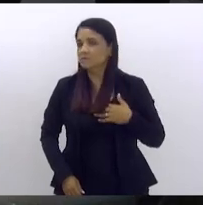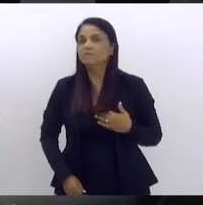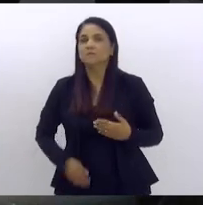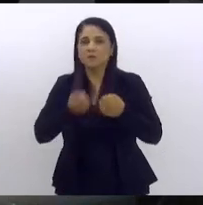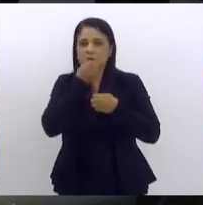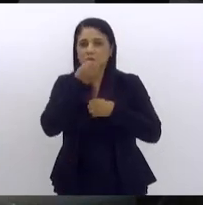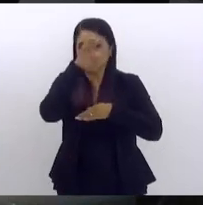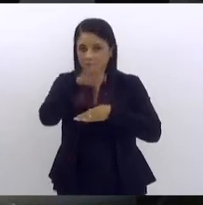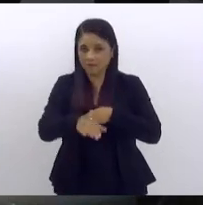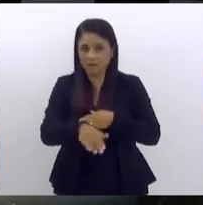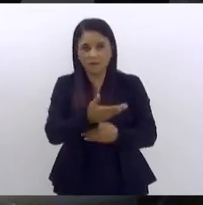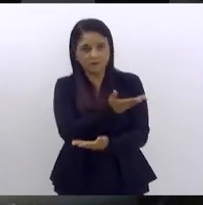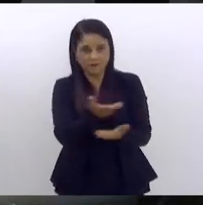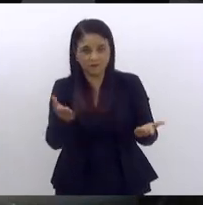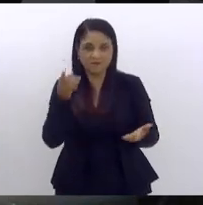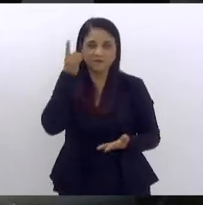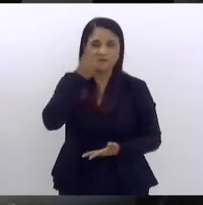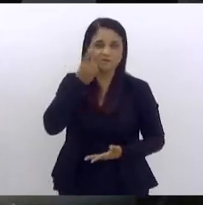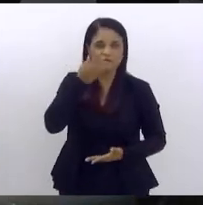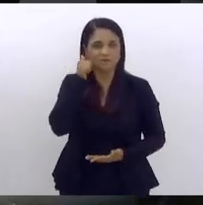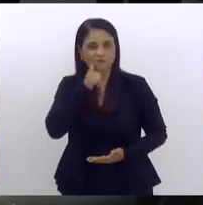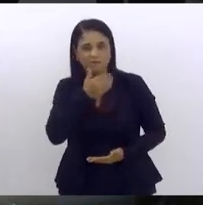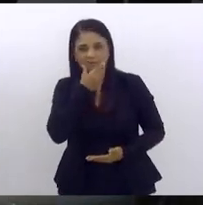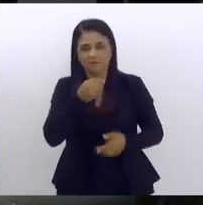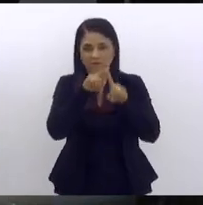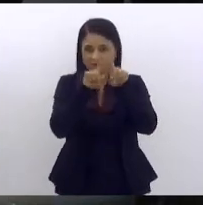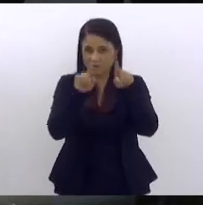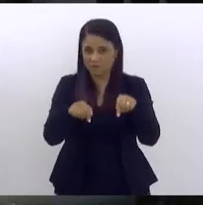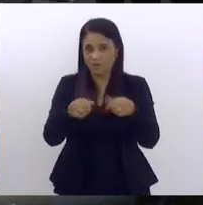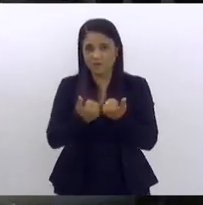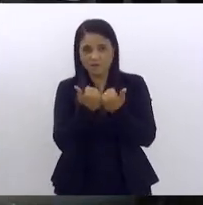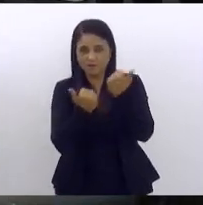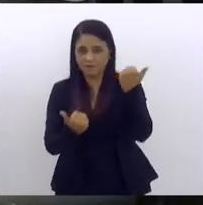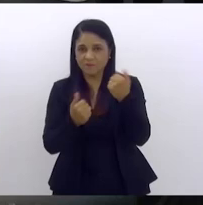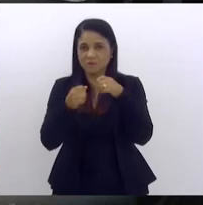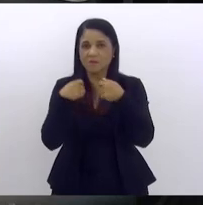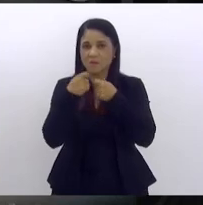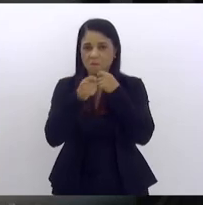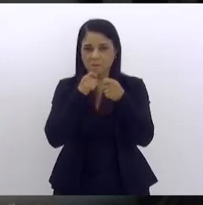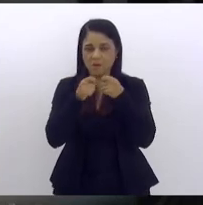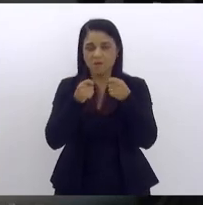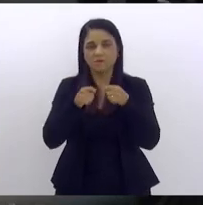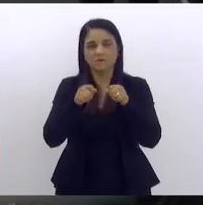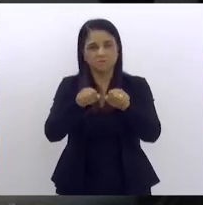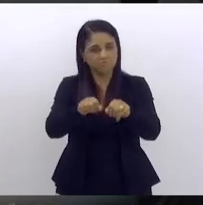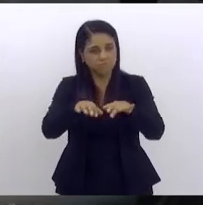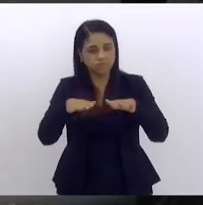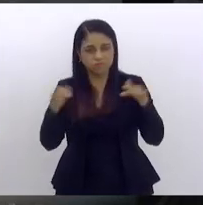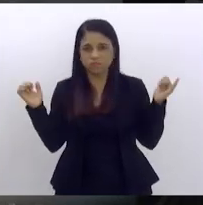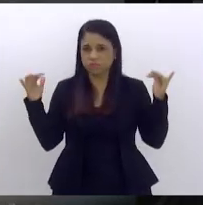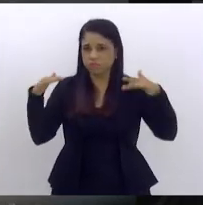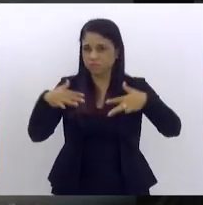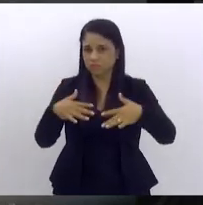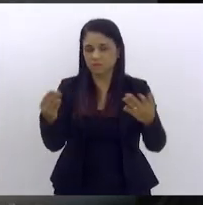Boa tarde, senhoras e senhores deputados, servidores, assessores, imprensa, público presente.